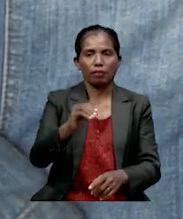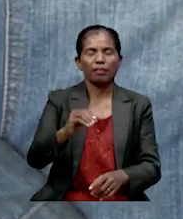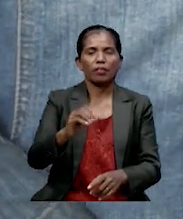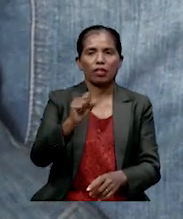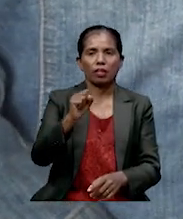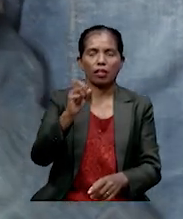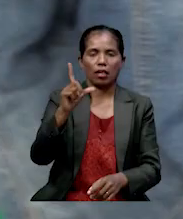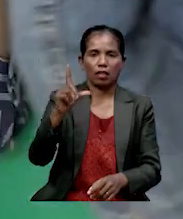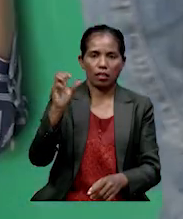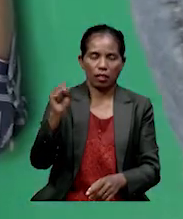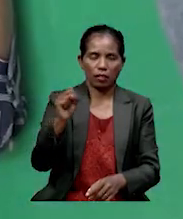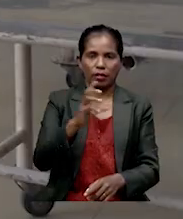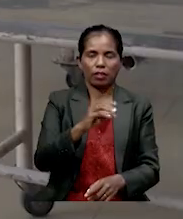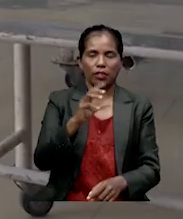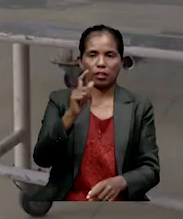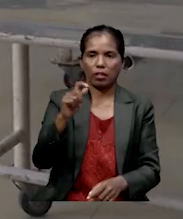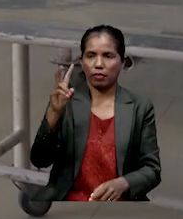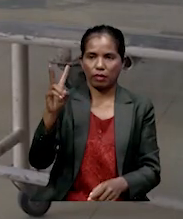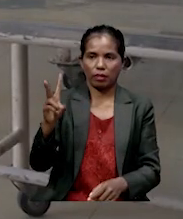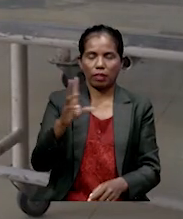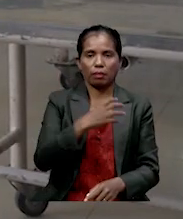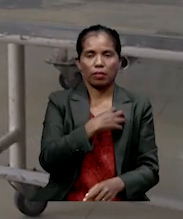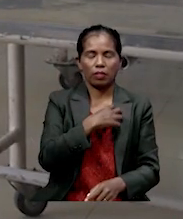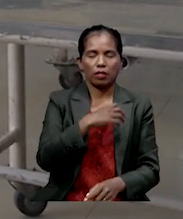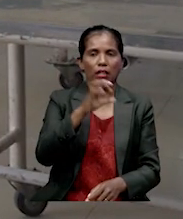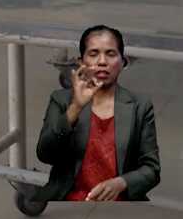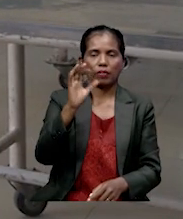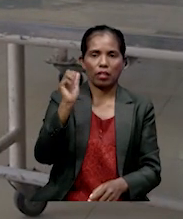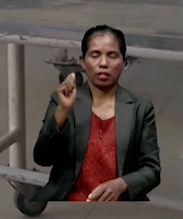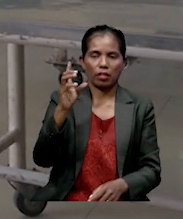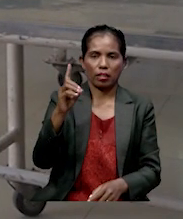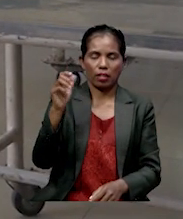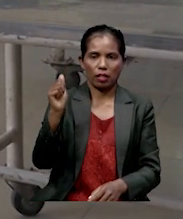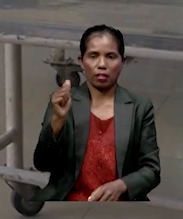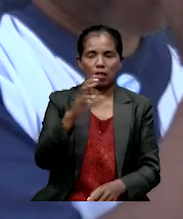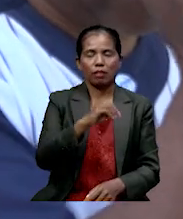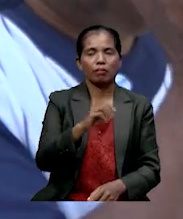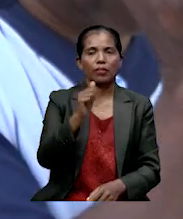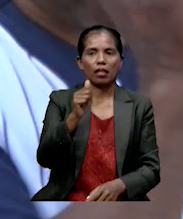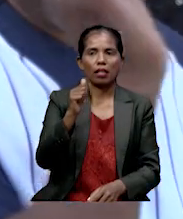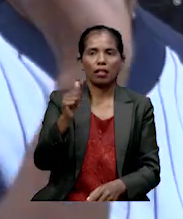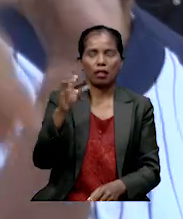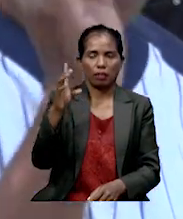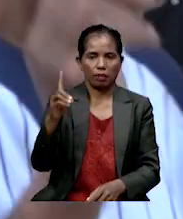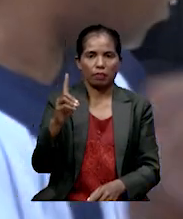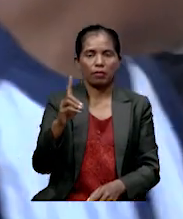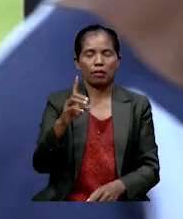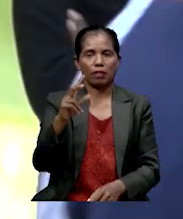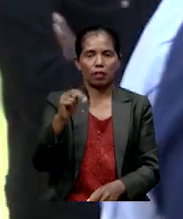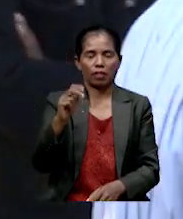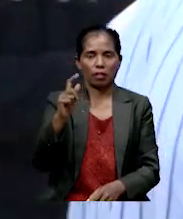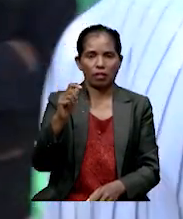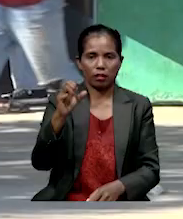LS, agente TV, agente FADA, agente AAM, no agente